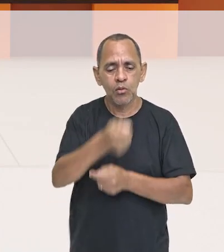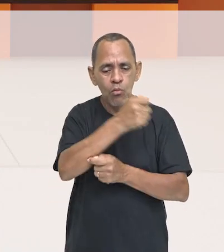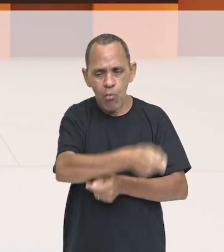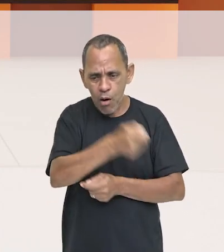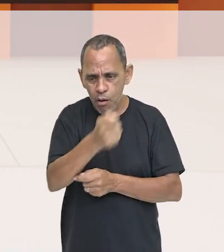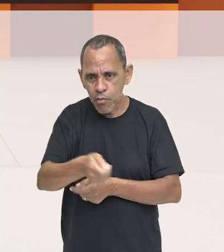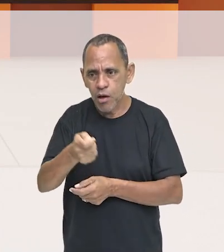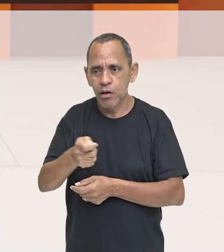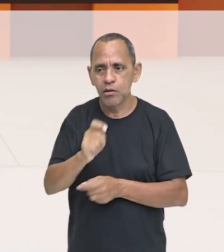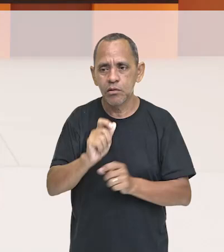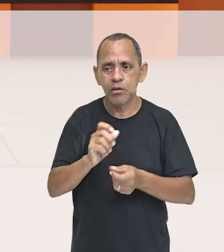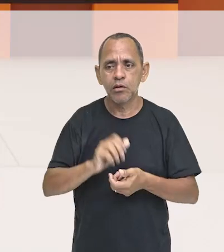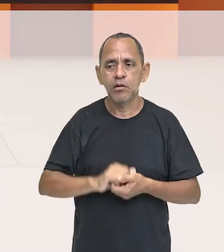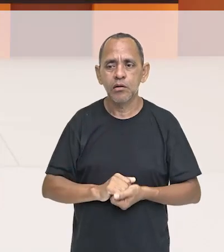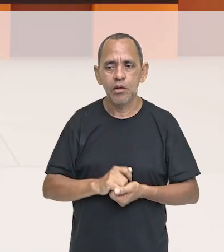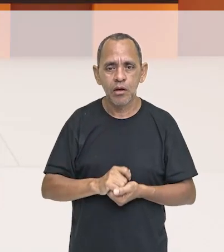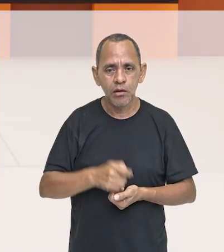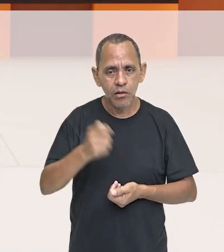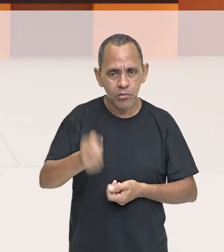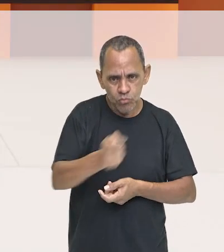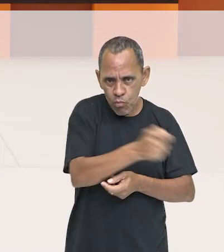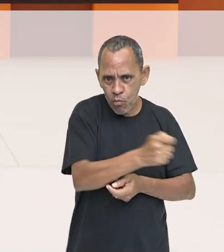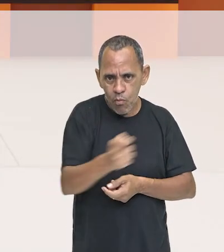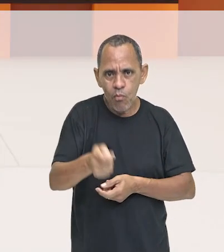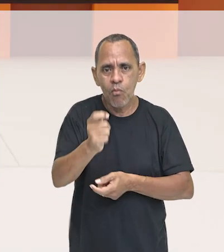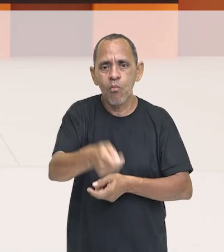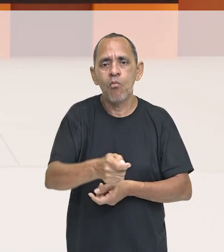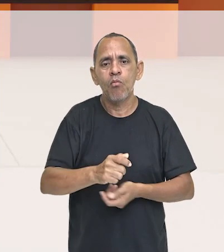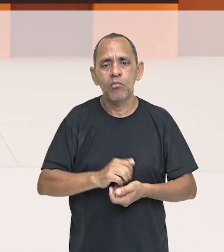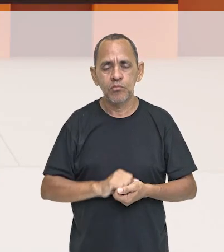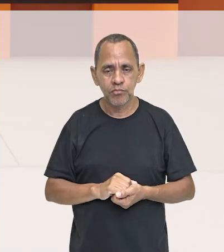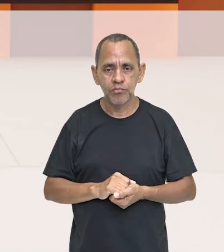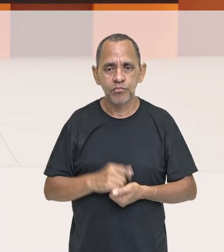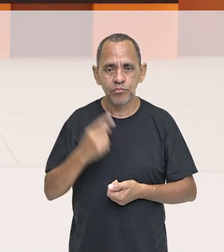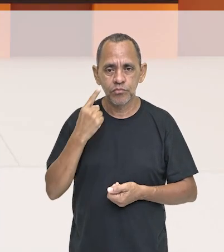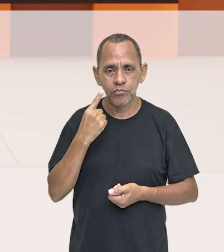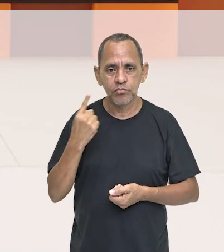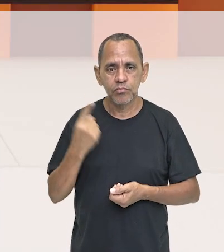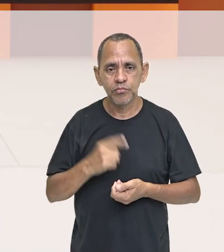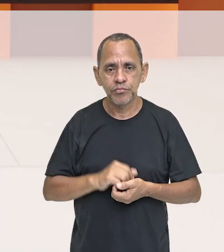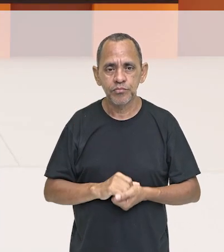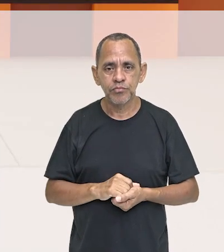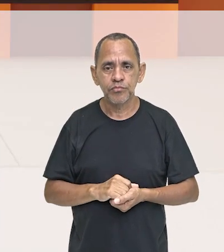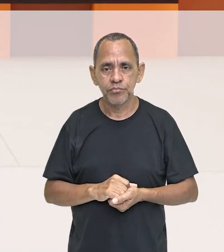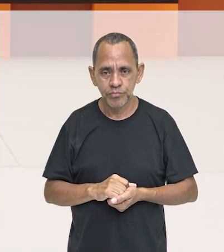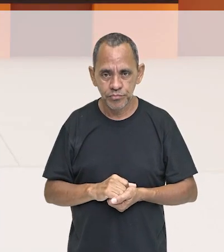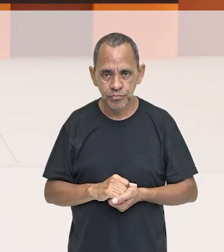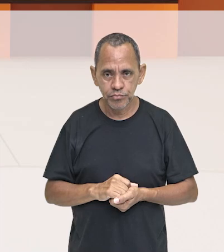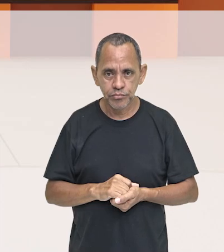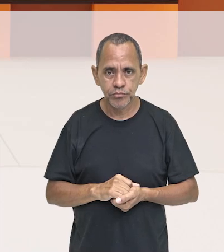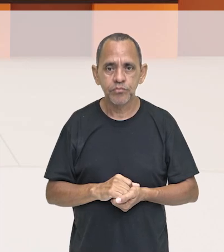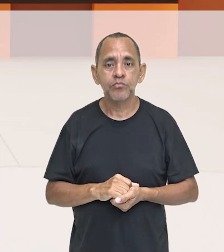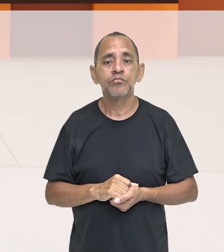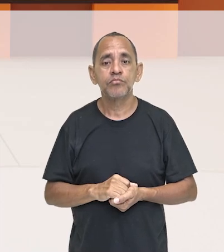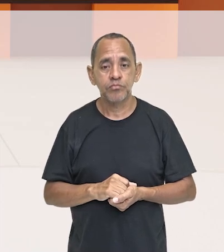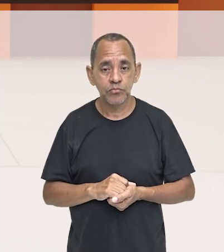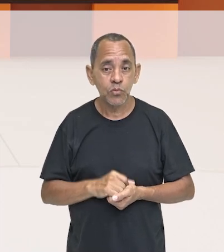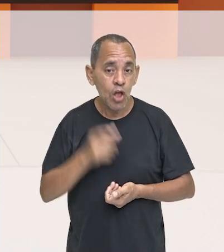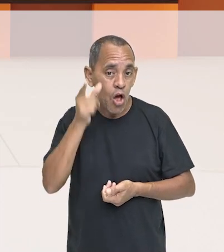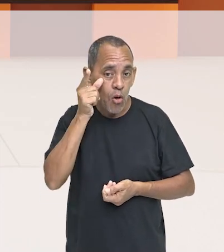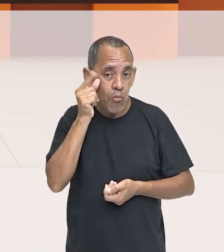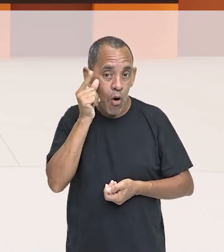aí, gente, para os autores que nós vamos mostrar agora, que é Maués e Villacorta, o benzedor se caracteriza